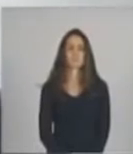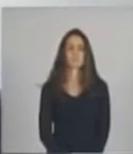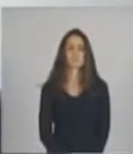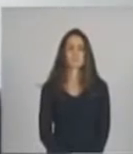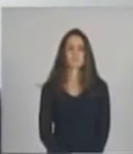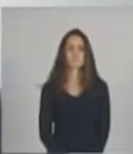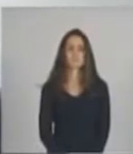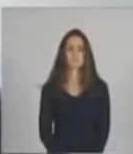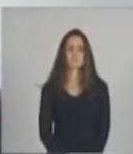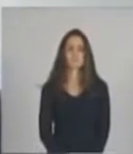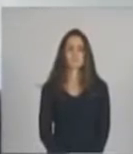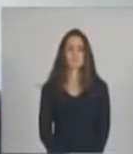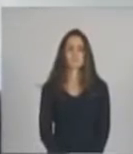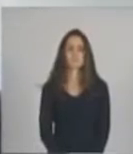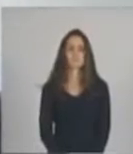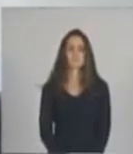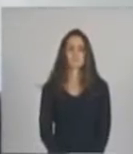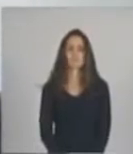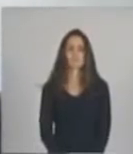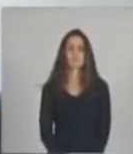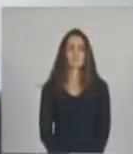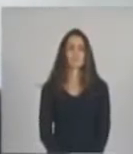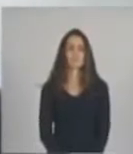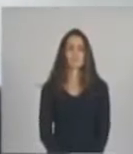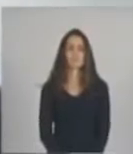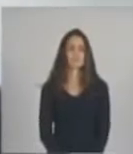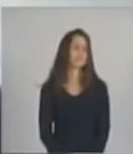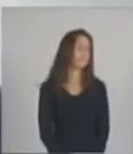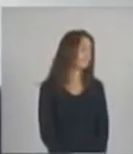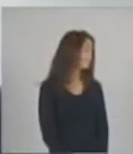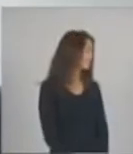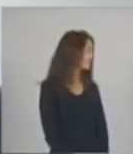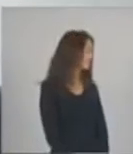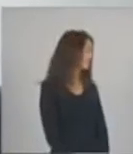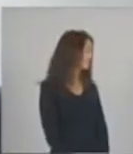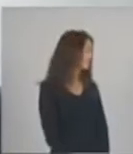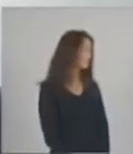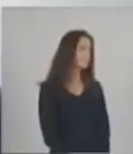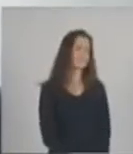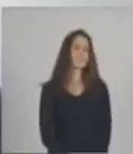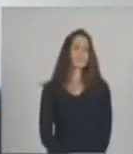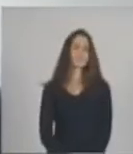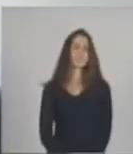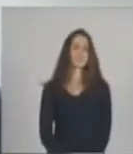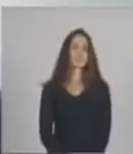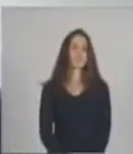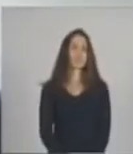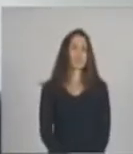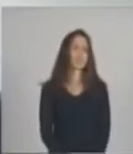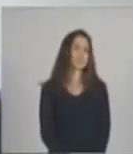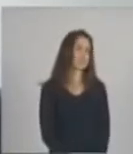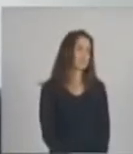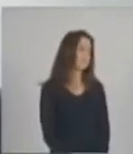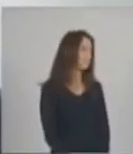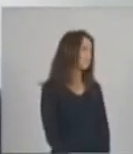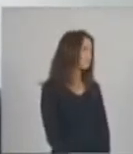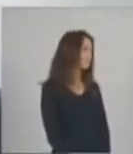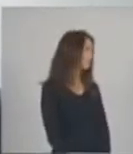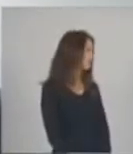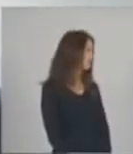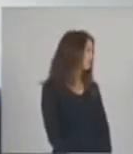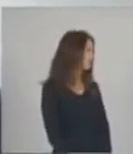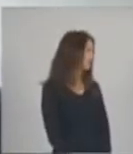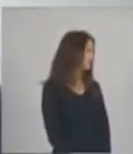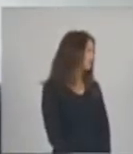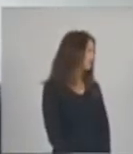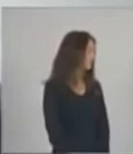sábado em decorrência das complicações da Covid. O boteco era morador de Soletama e já